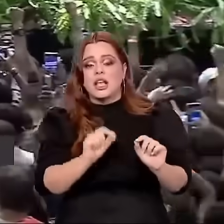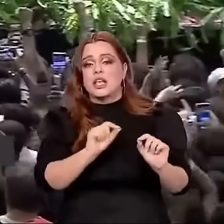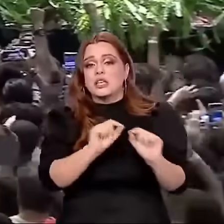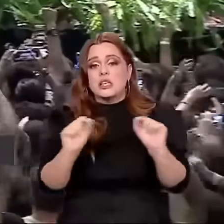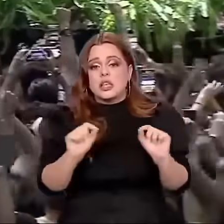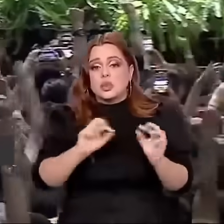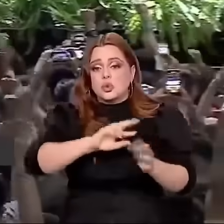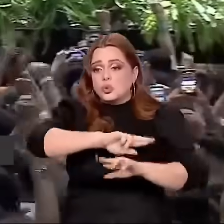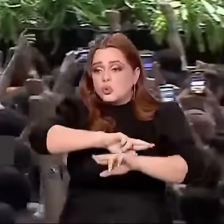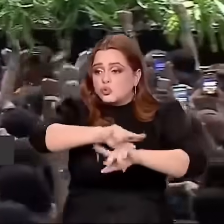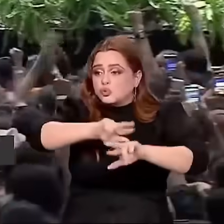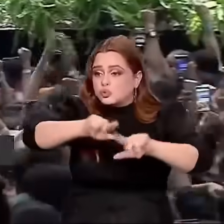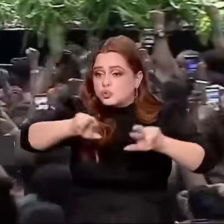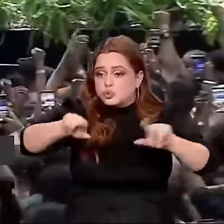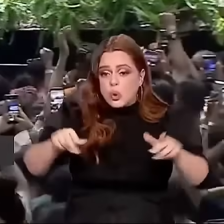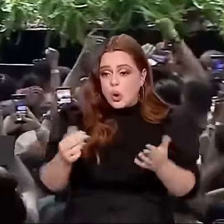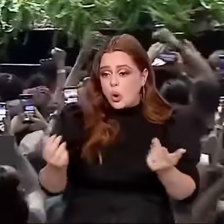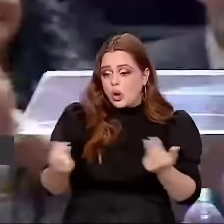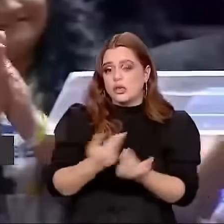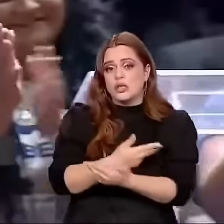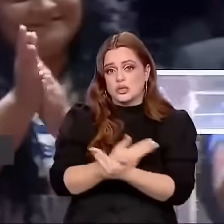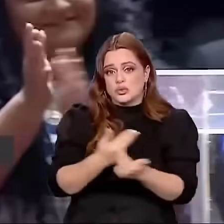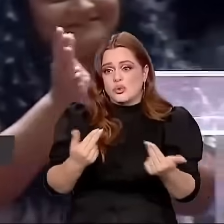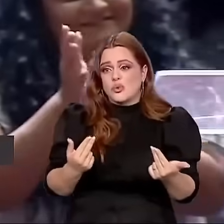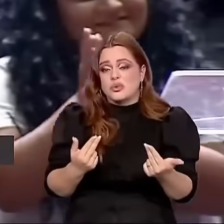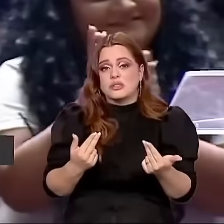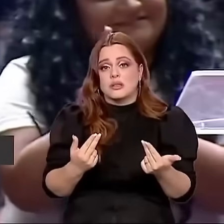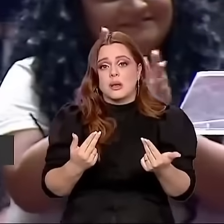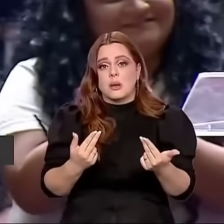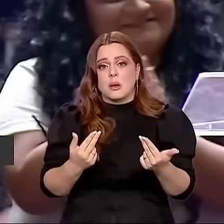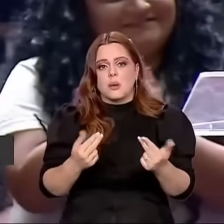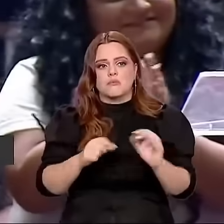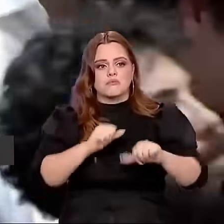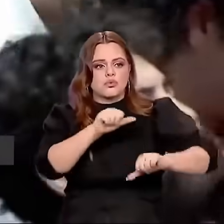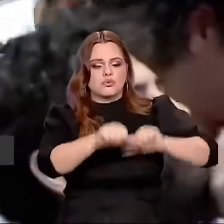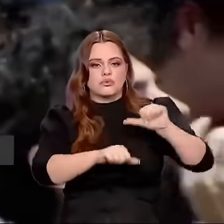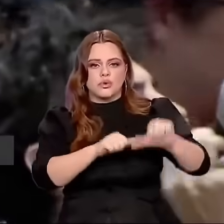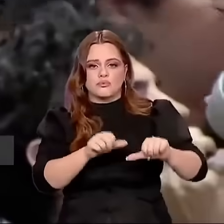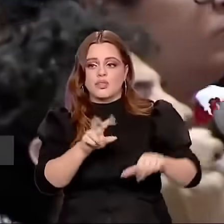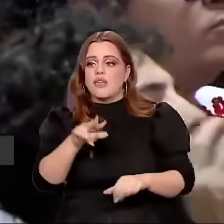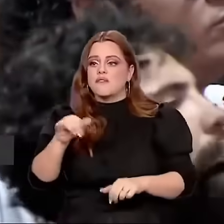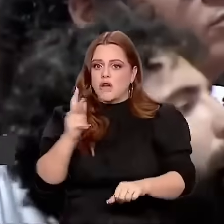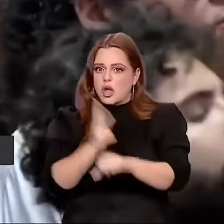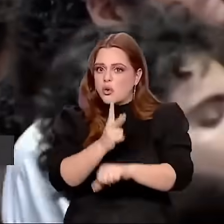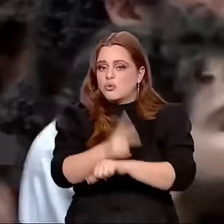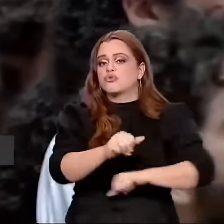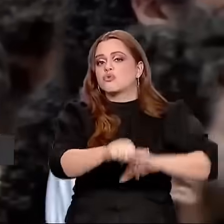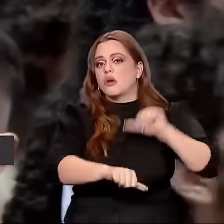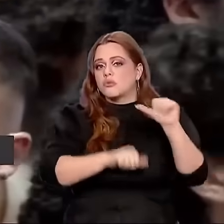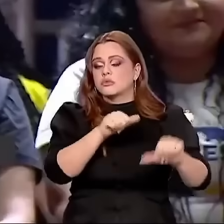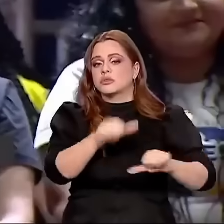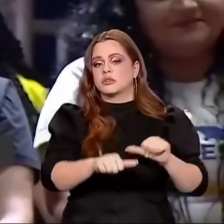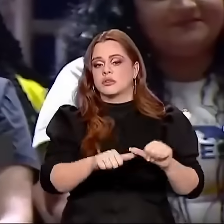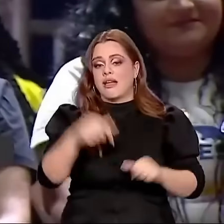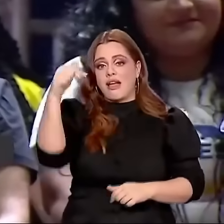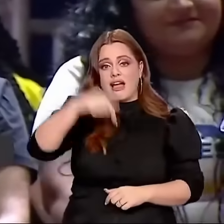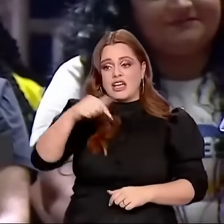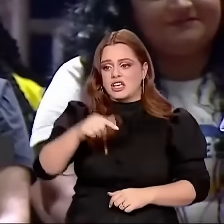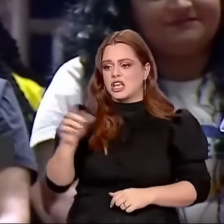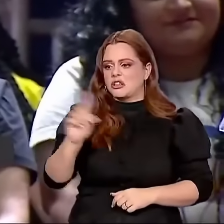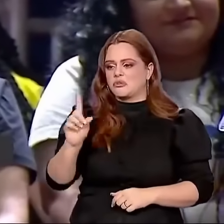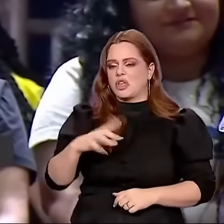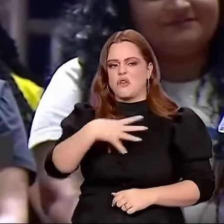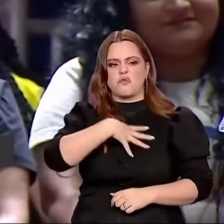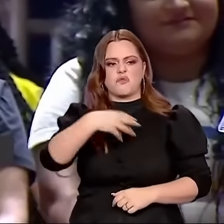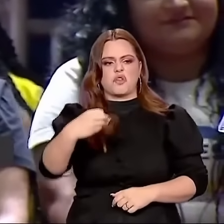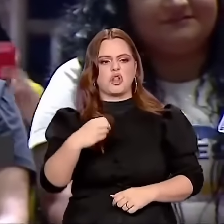coisas mudaram nesse país e vão mudar muito. Aqui não tem apenas filho de